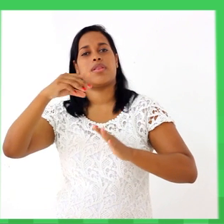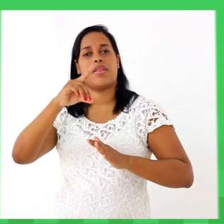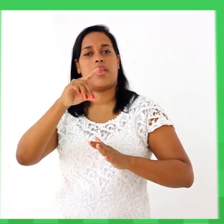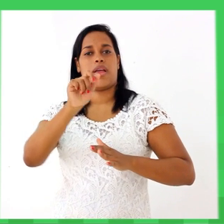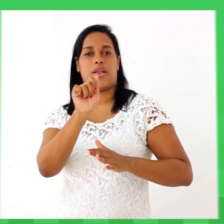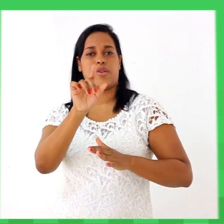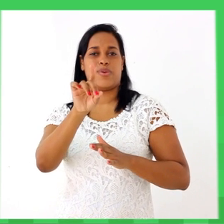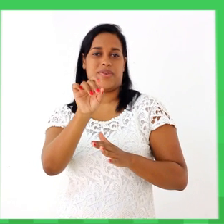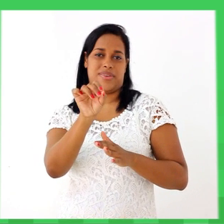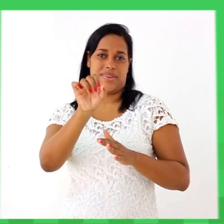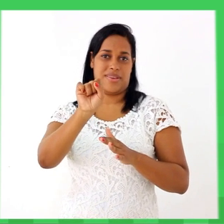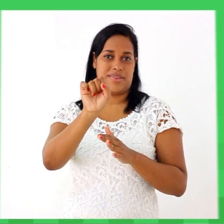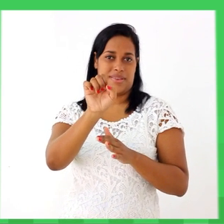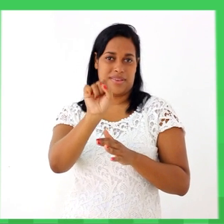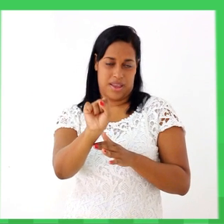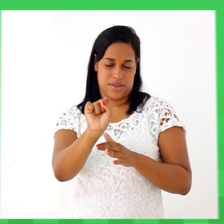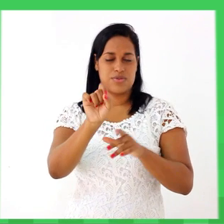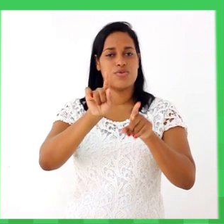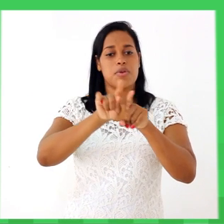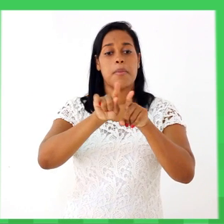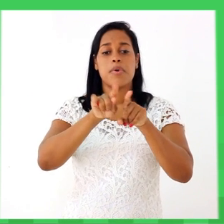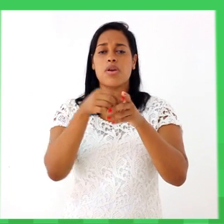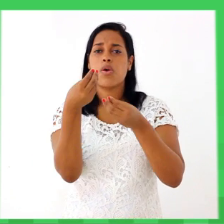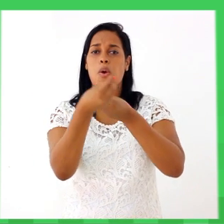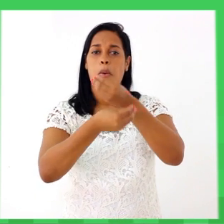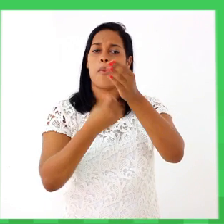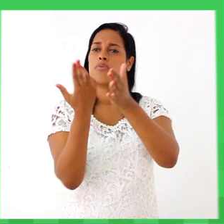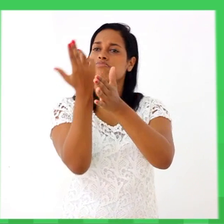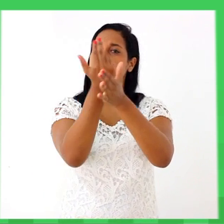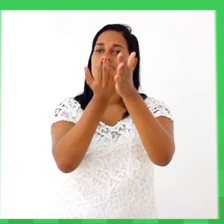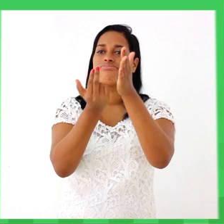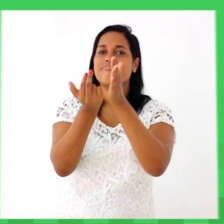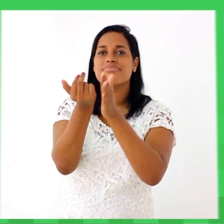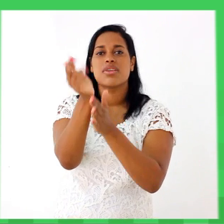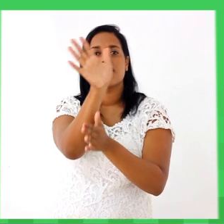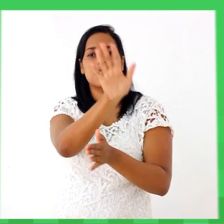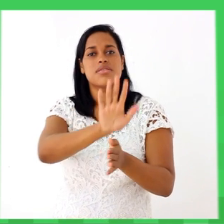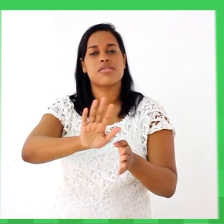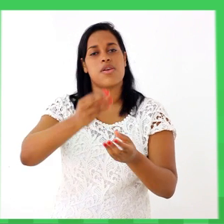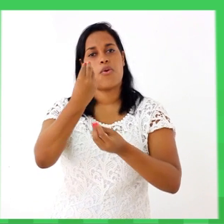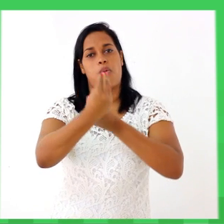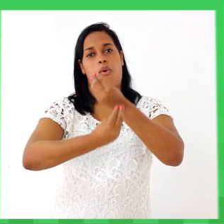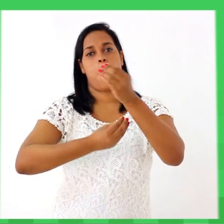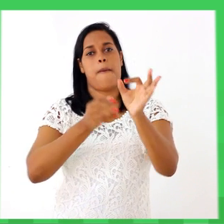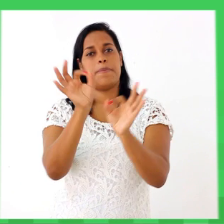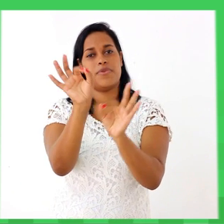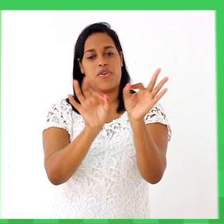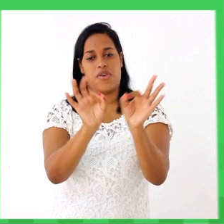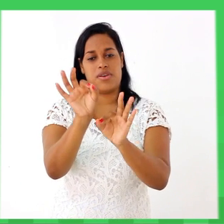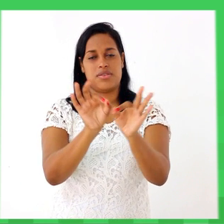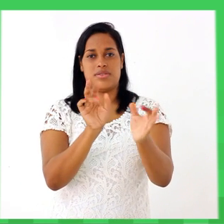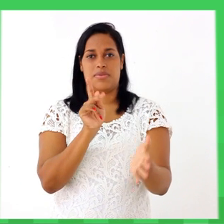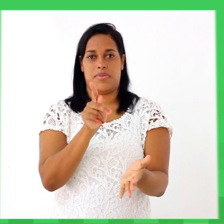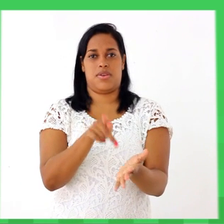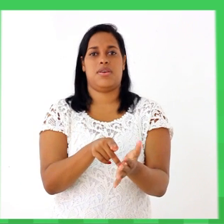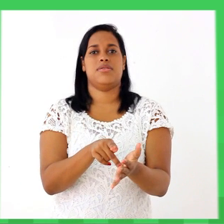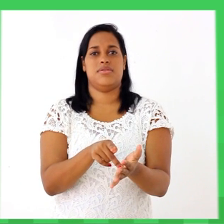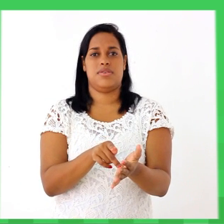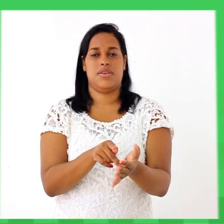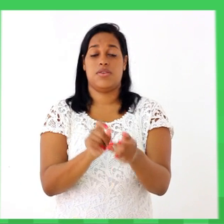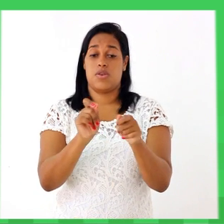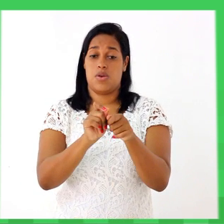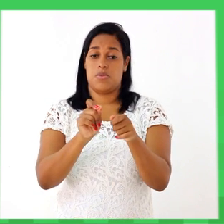modelo conceitual, num papel mesmo, fazemos um desenho de como se organiza aquela realidade. Quando fazemos